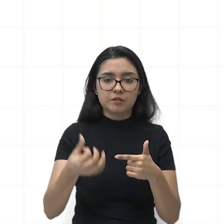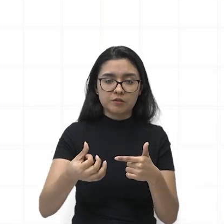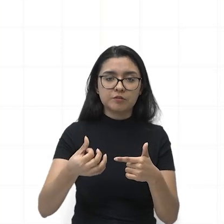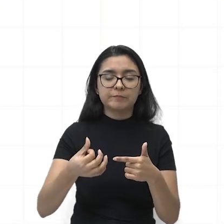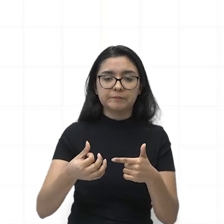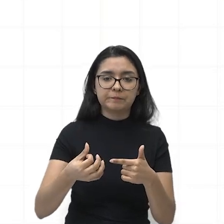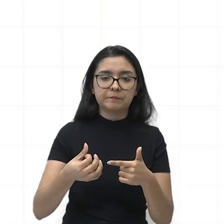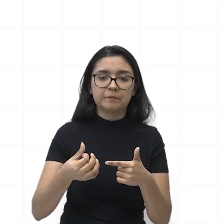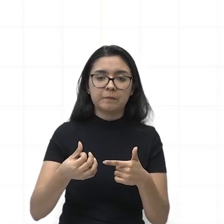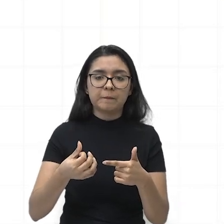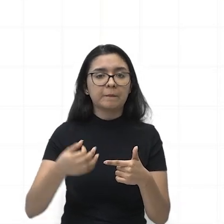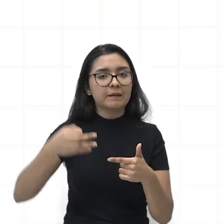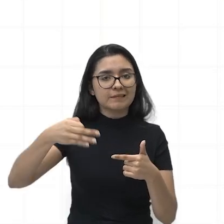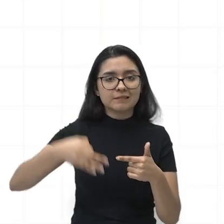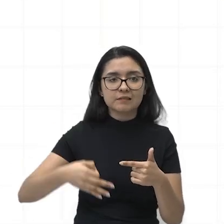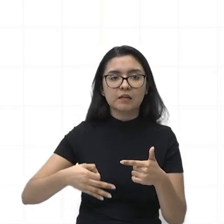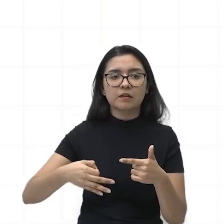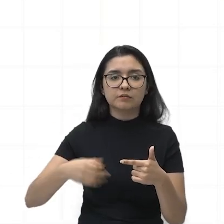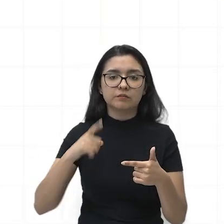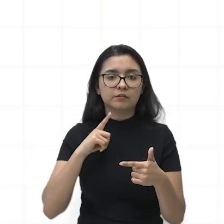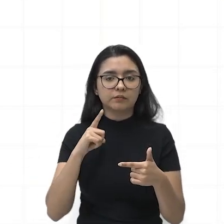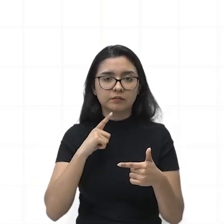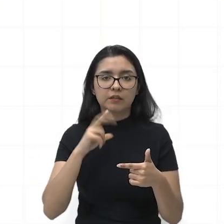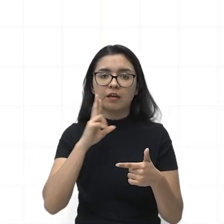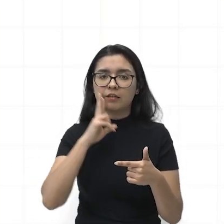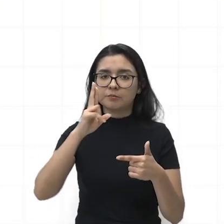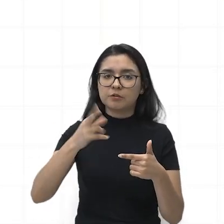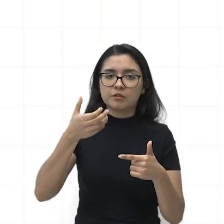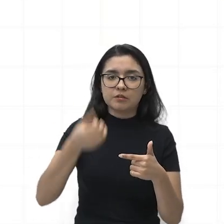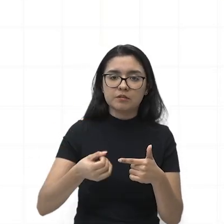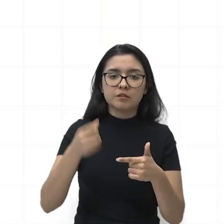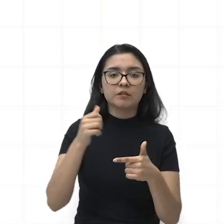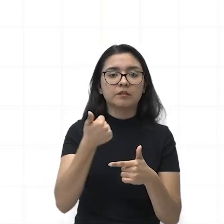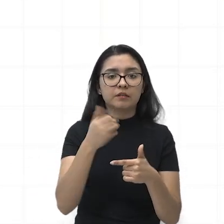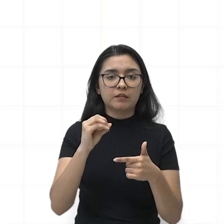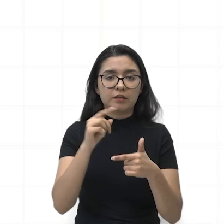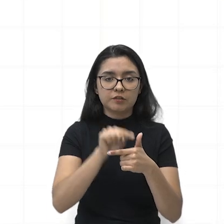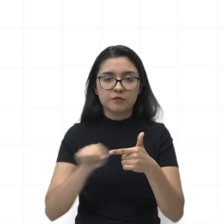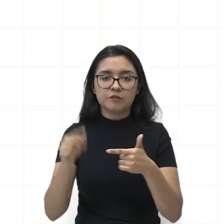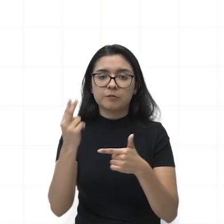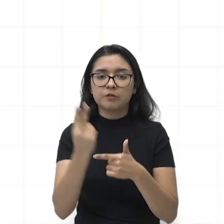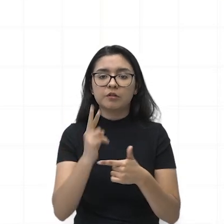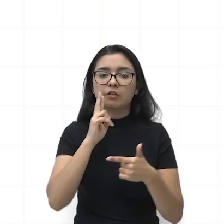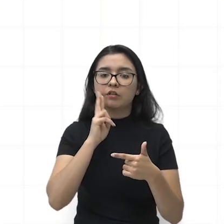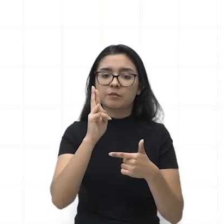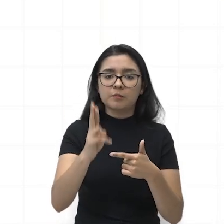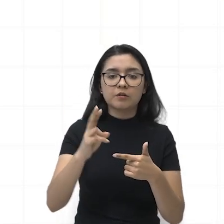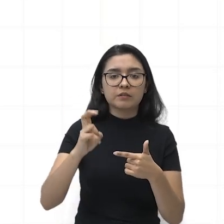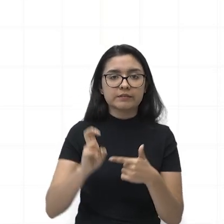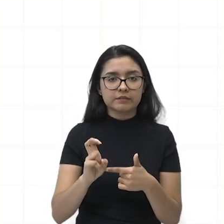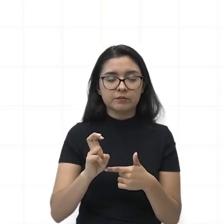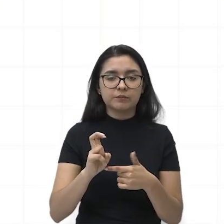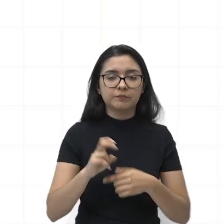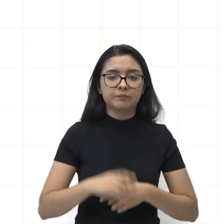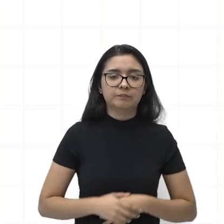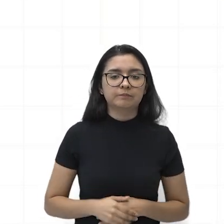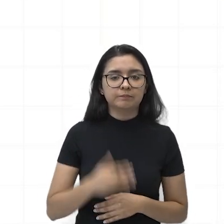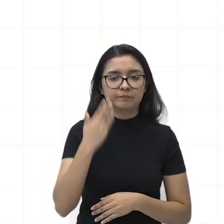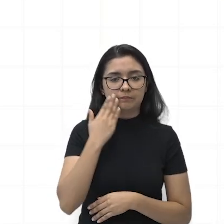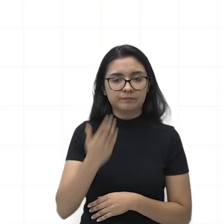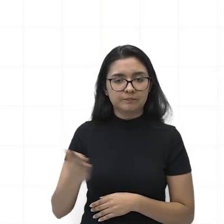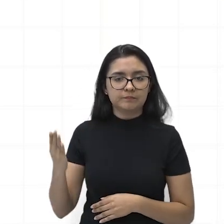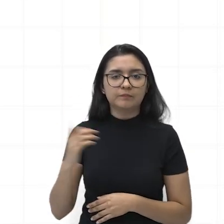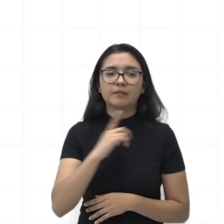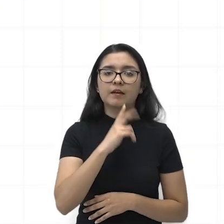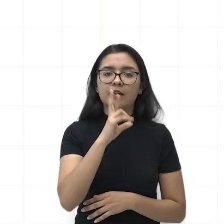ser 6, né? Então, temos aqui 6. E 10 dividido por 2, como resposta nós temos 5. Agora nós temos